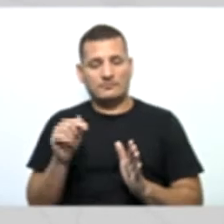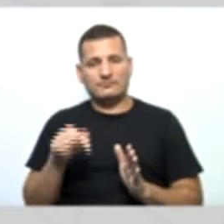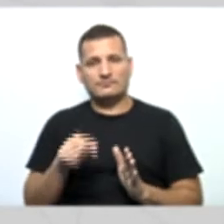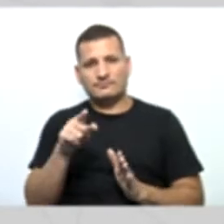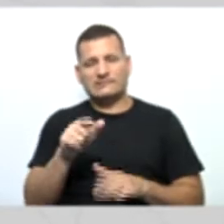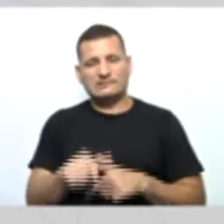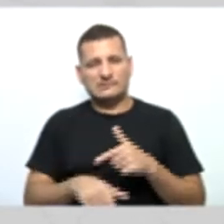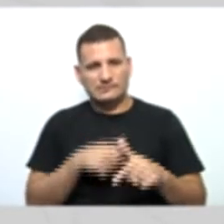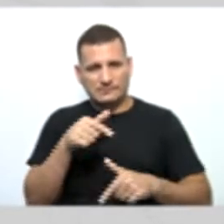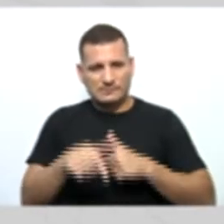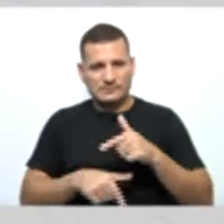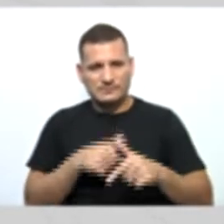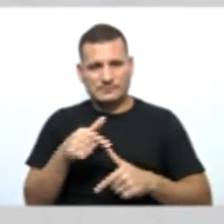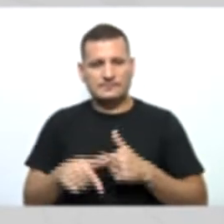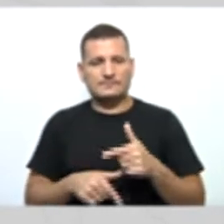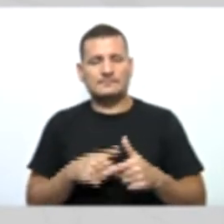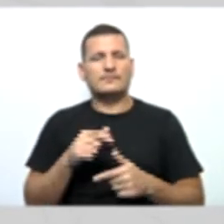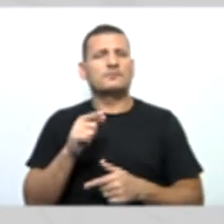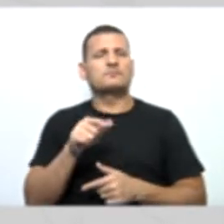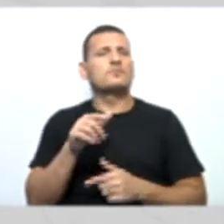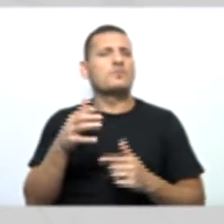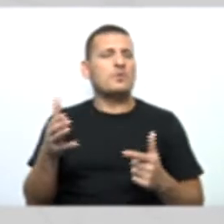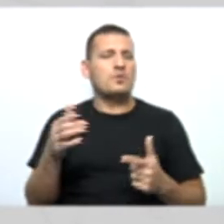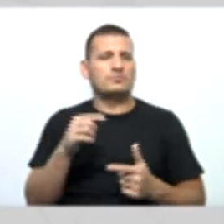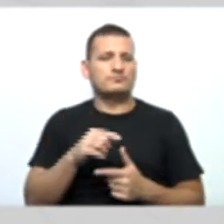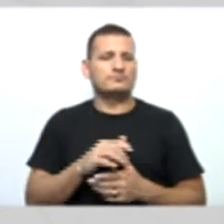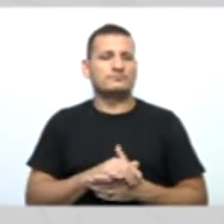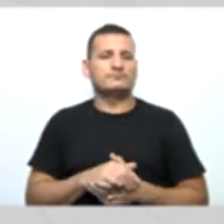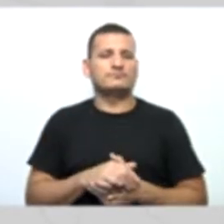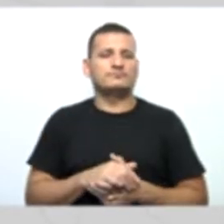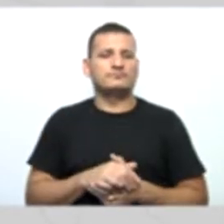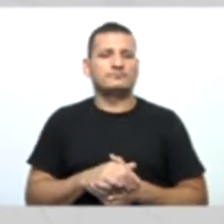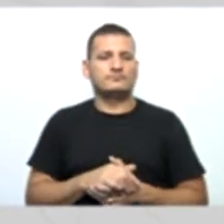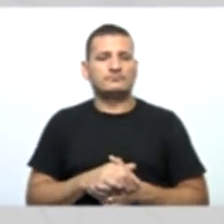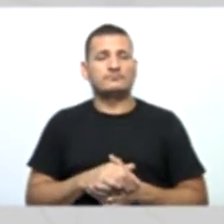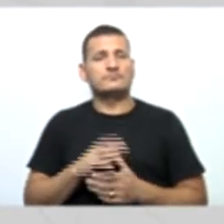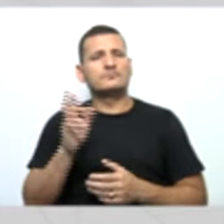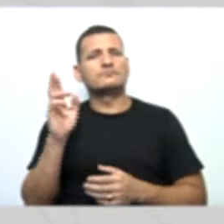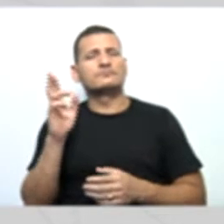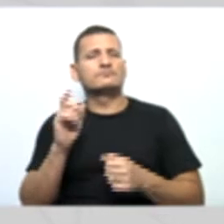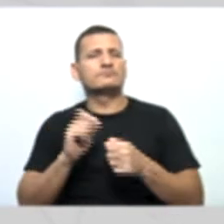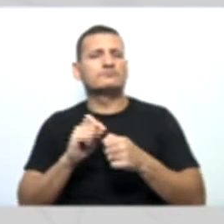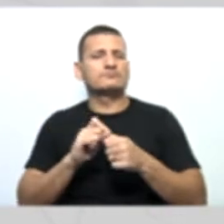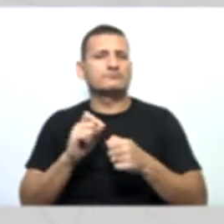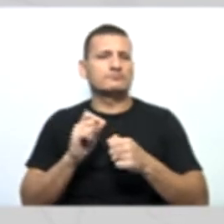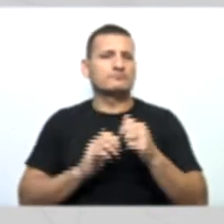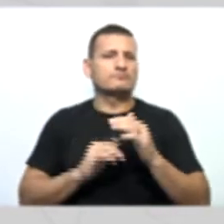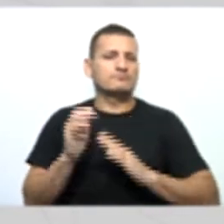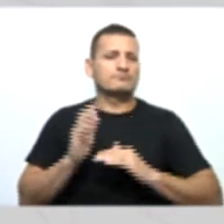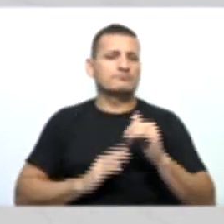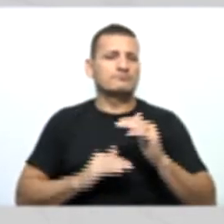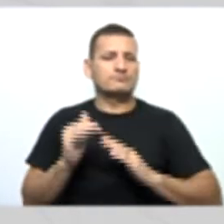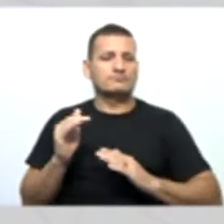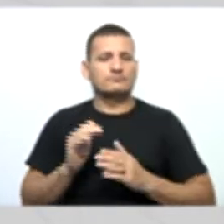trabalhar bastante. Quais são elas, né? E primeiro, quem faz isso? Olha aí,